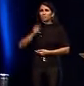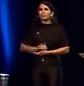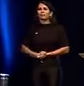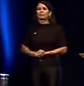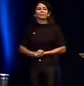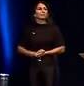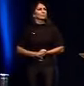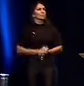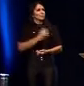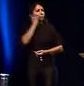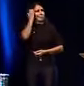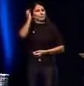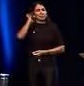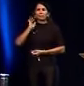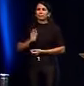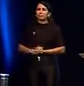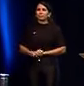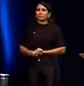Como eu fui